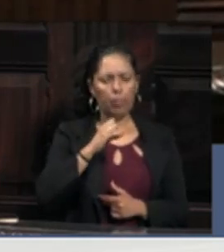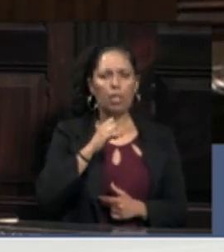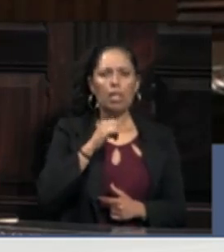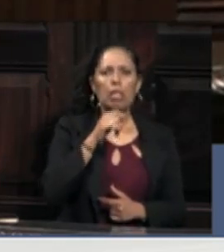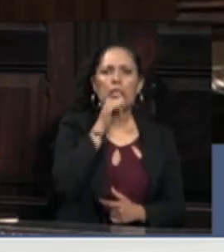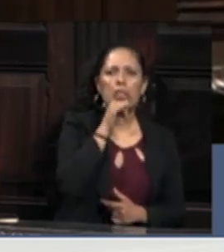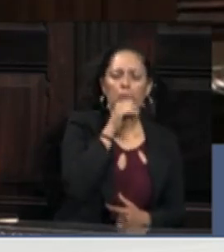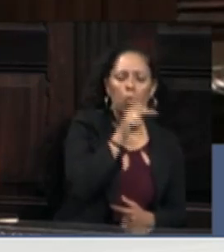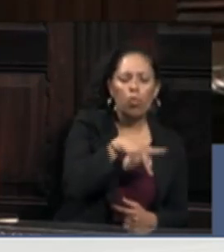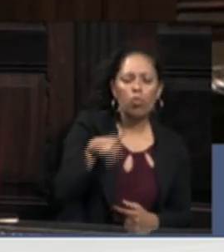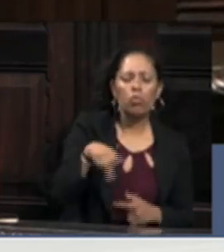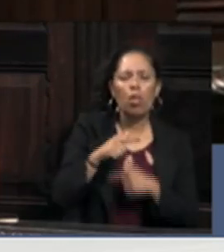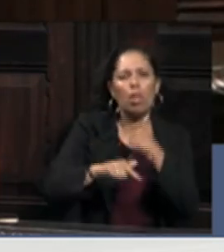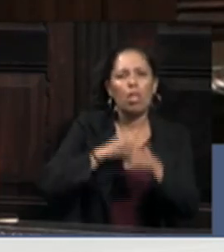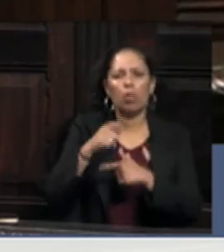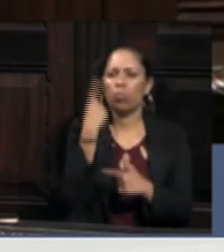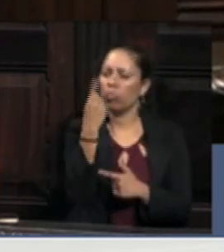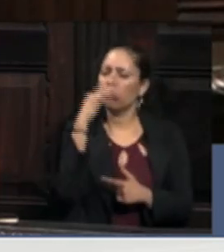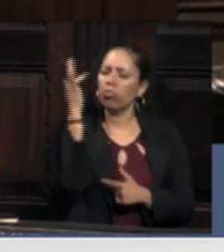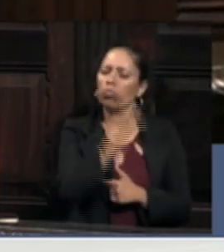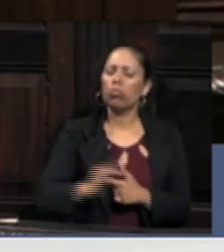à universidade? E quem dera,